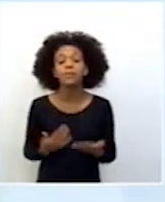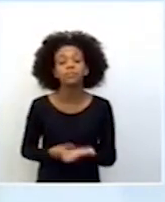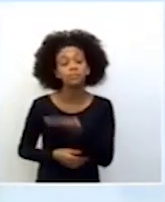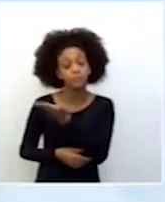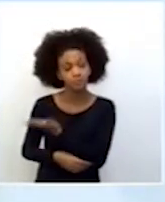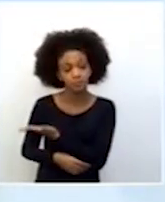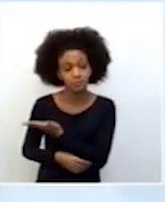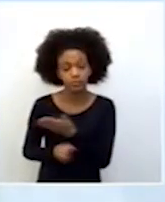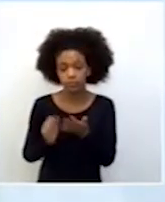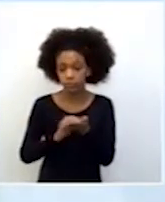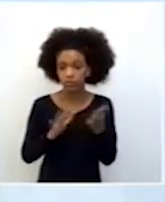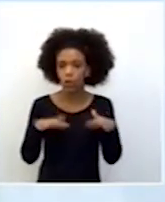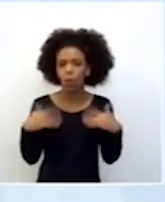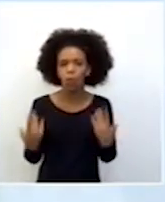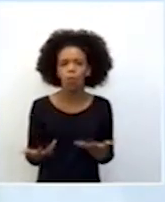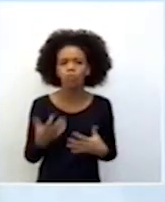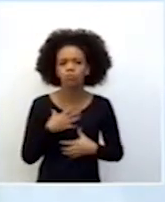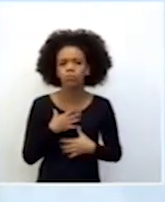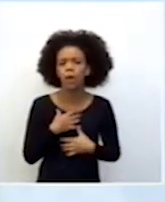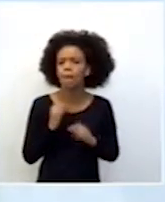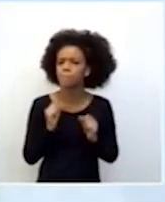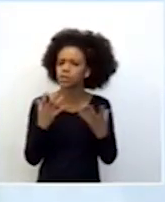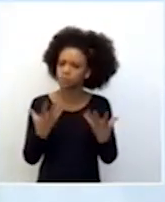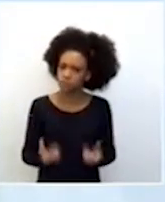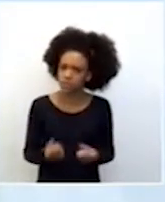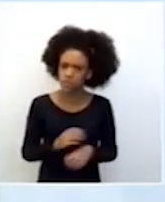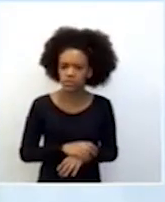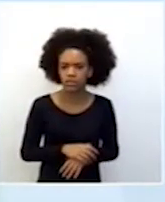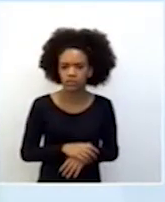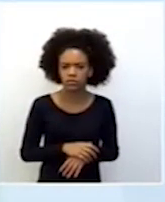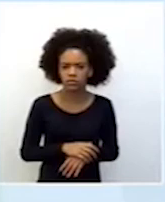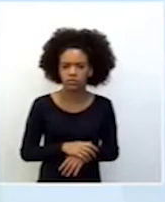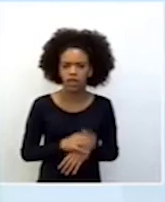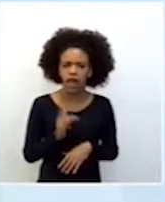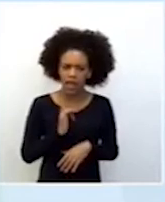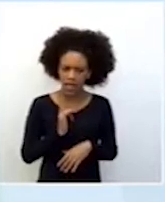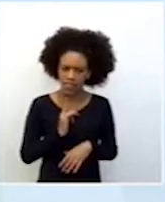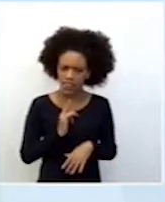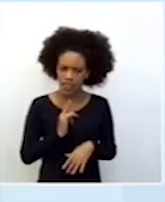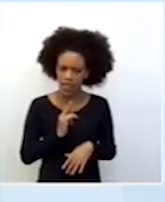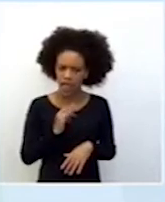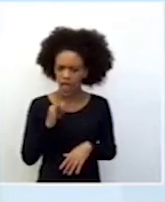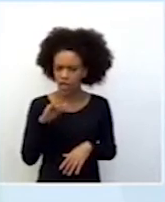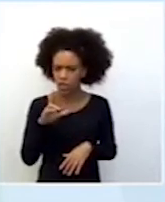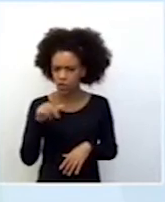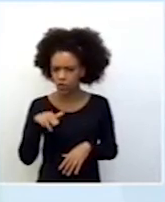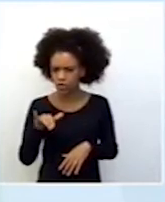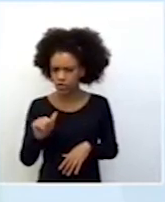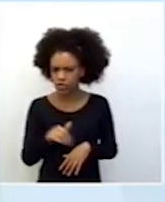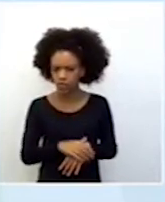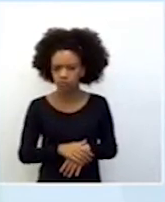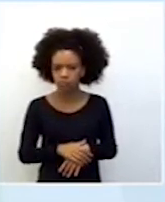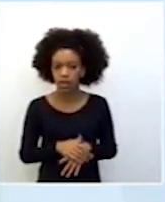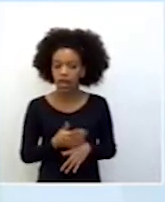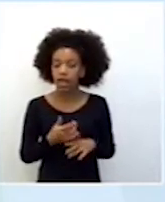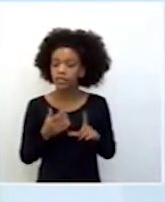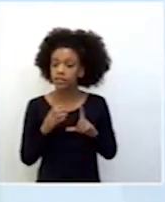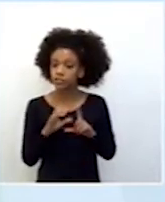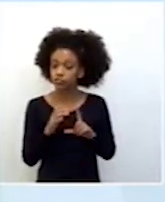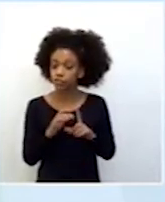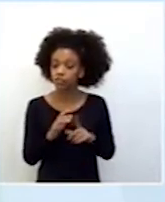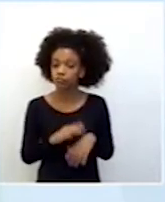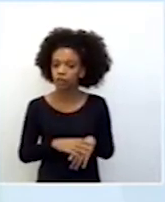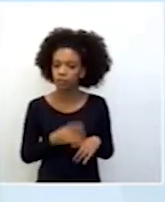podemos considerar nesta charge? A gente tem a presença da ironia. Esta charge, a gente faz uma